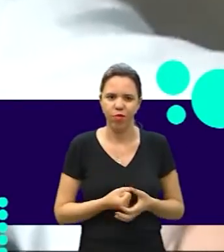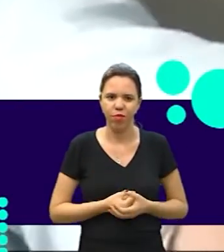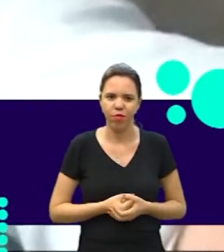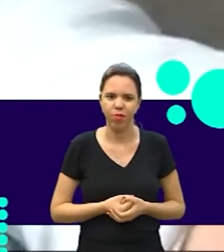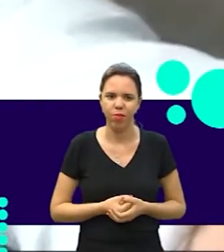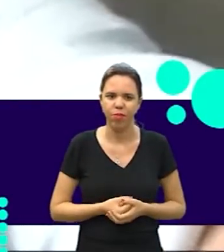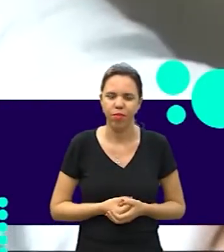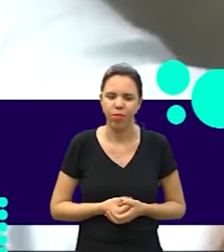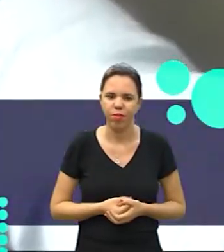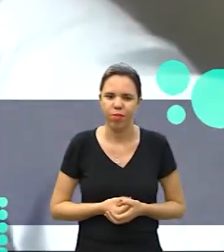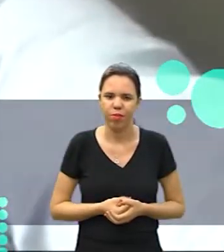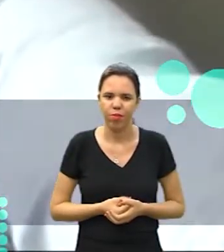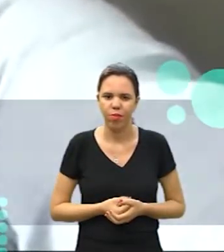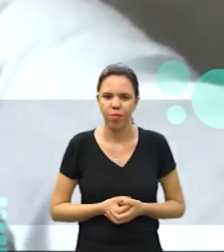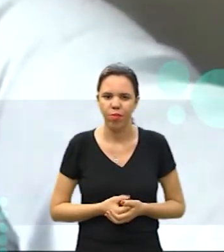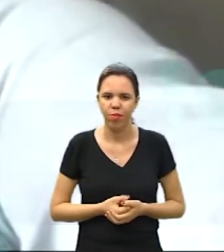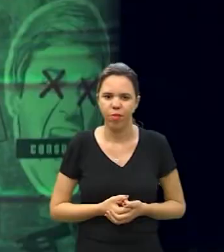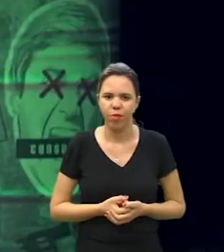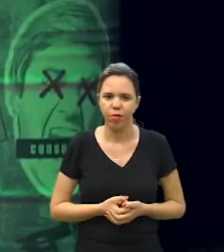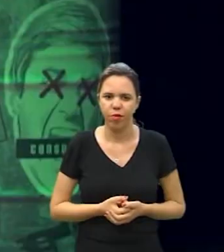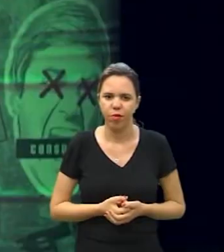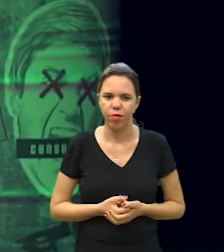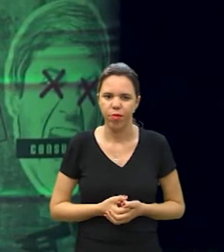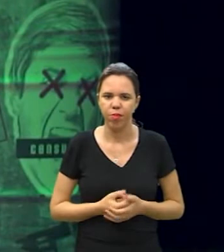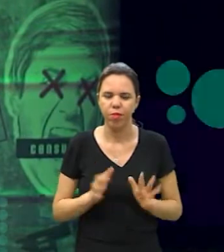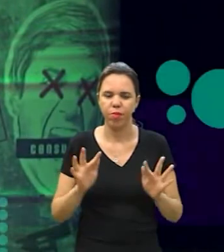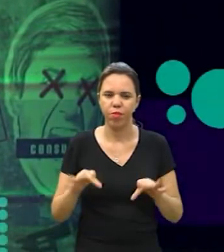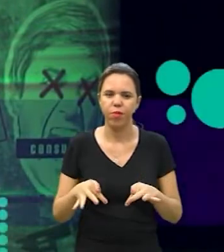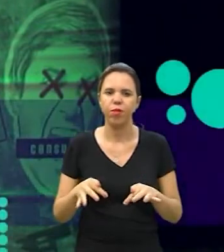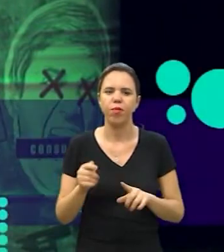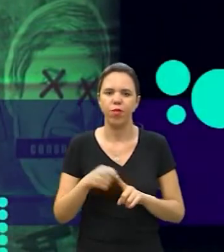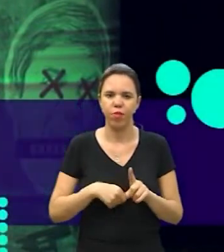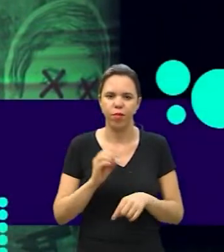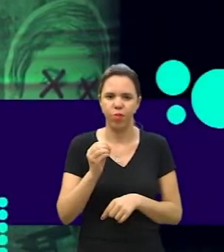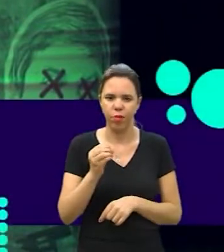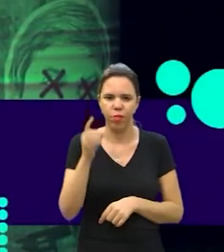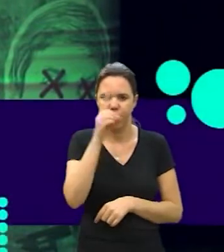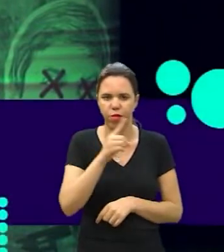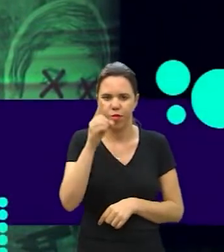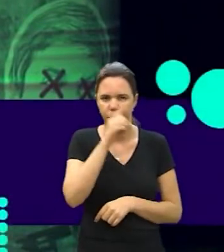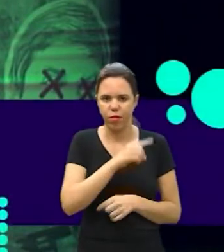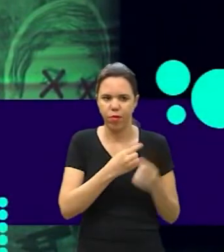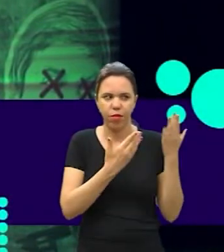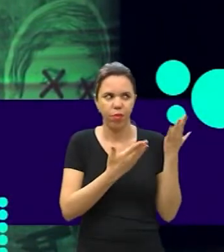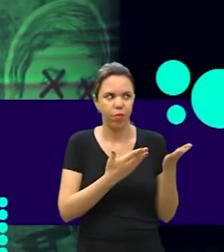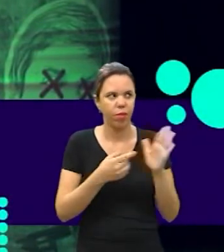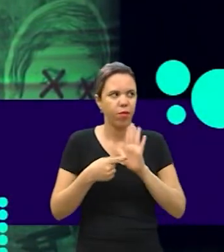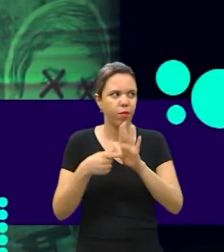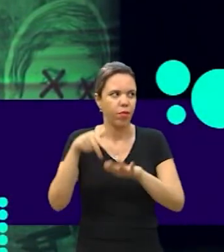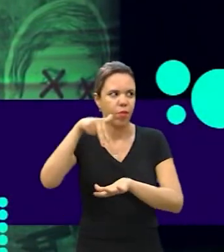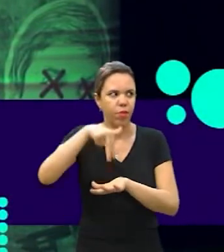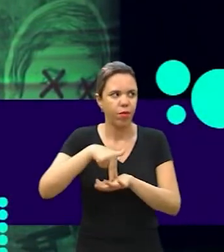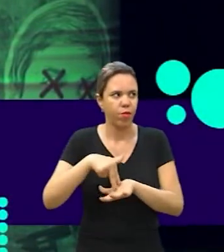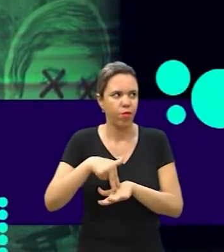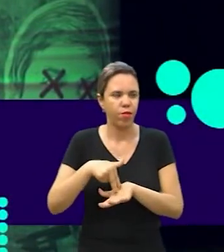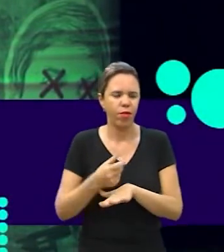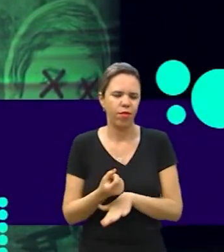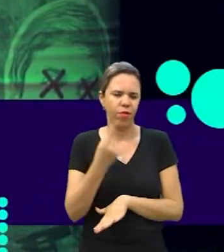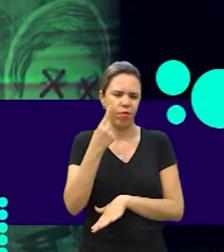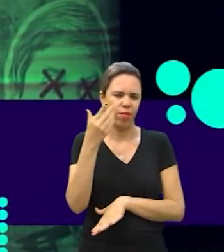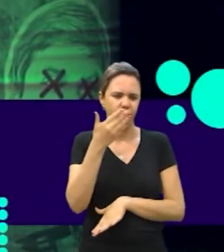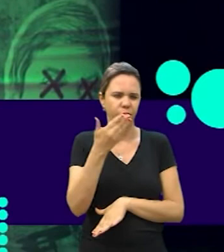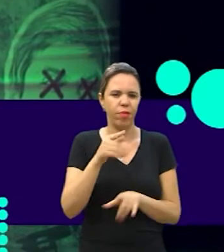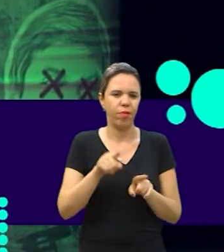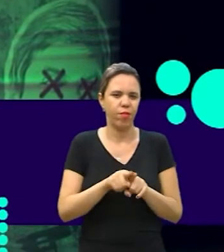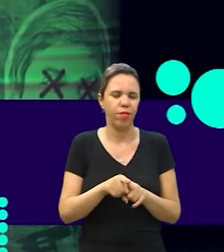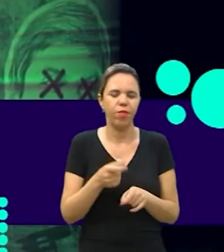vamos, tá? ingressodigital.com. Até o fim de outubro, aos domingos, Fábio Rabin apresenta Tá Embaçado.